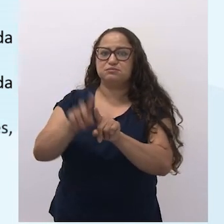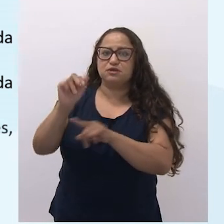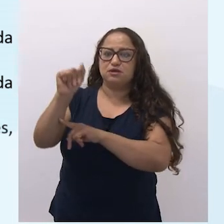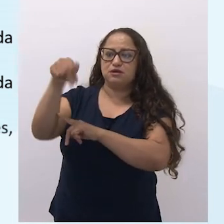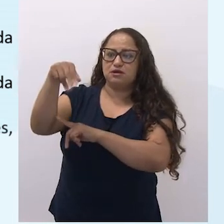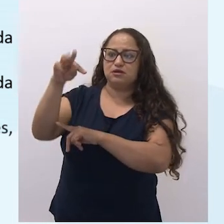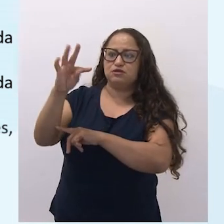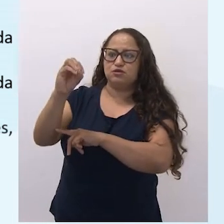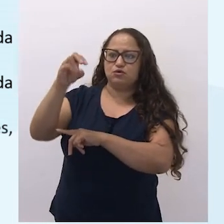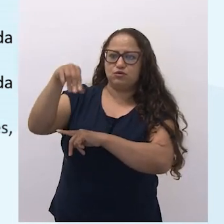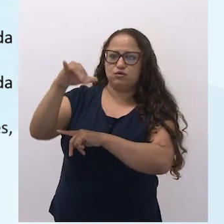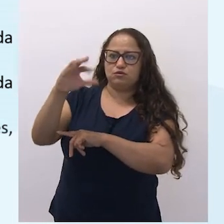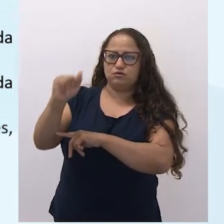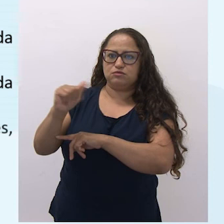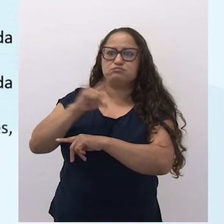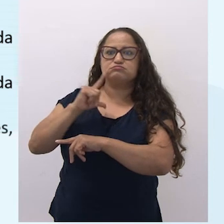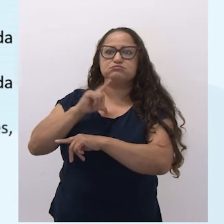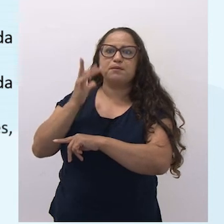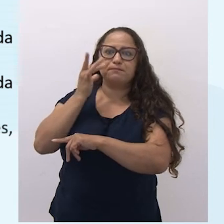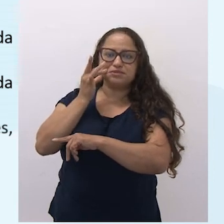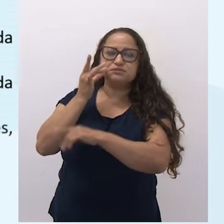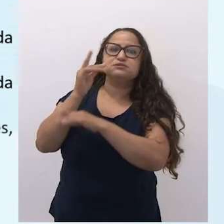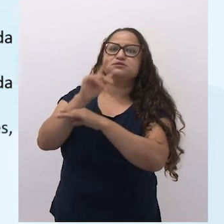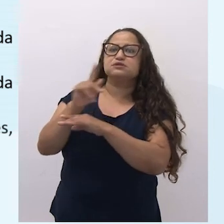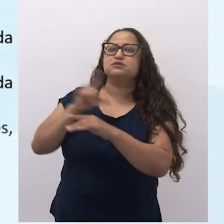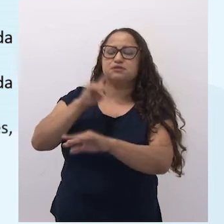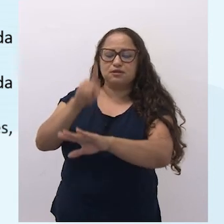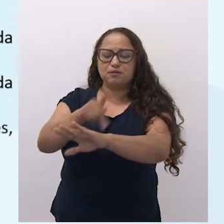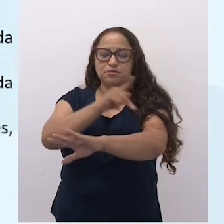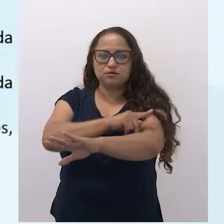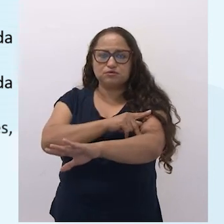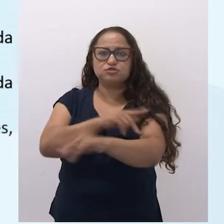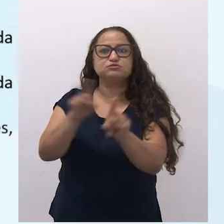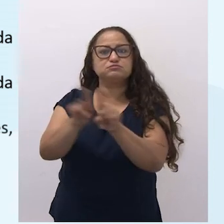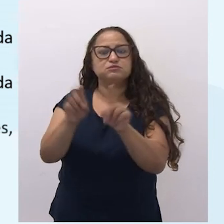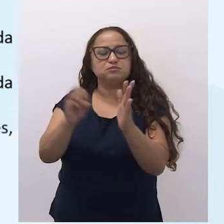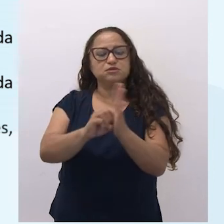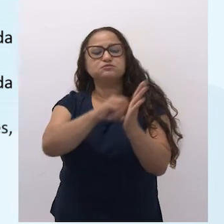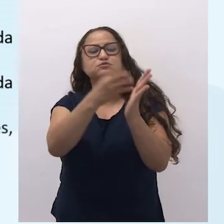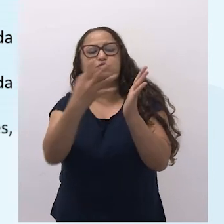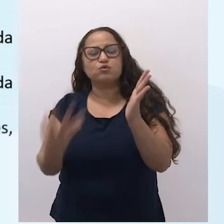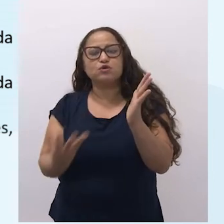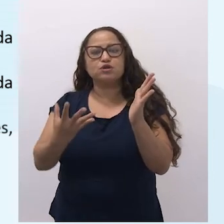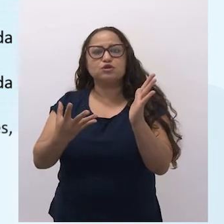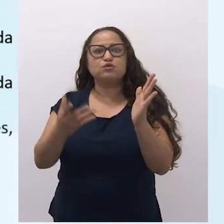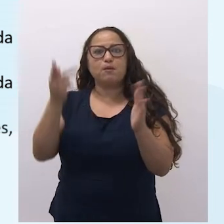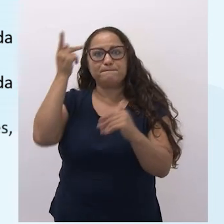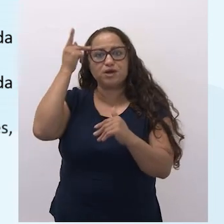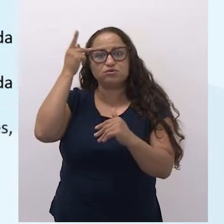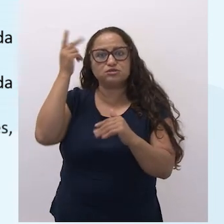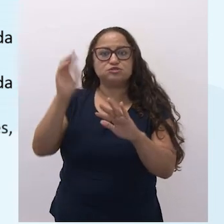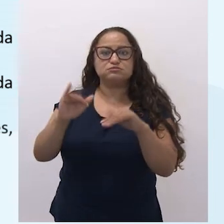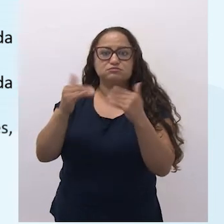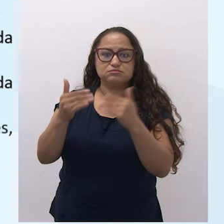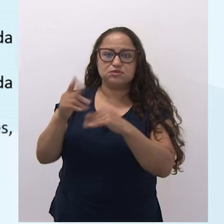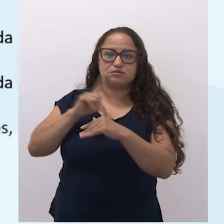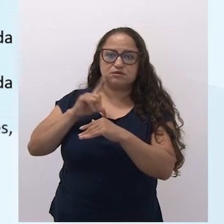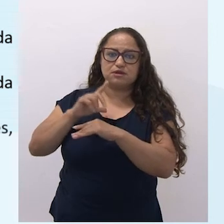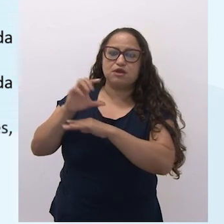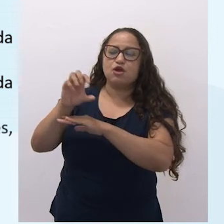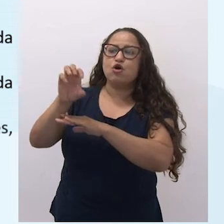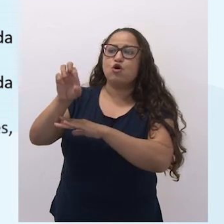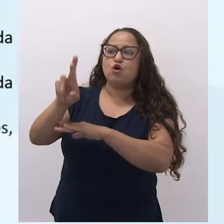da Pedagogia. Daniela Artel. E o Currículo Paulista, que é a Ana Ignez Nunes, Rosimeire, Psicologia